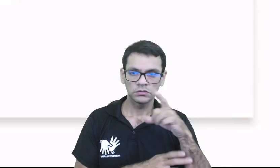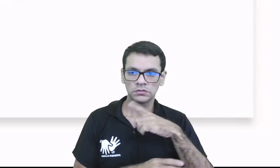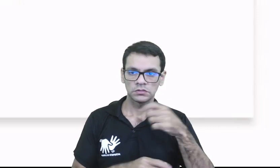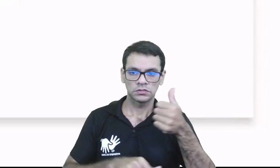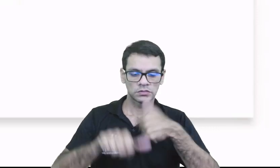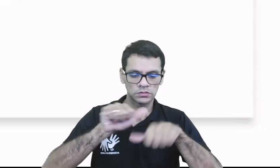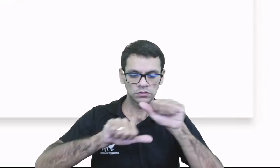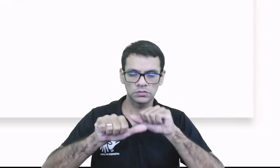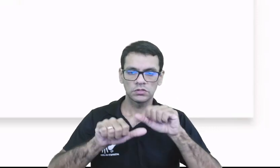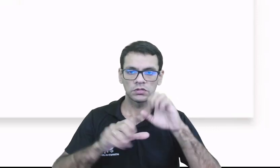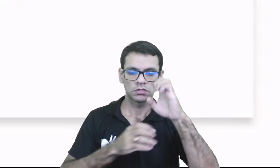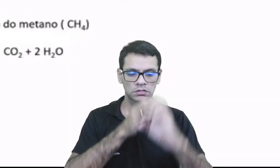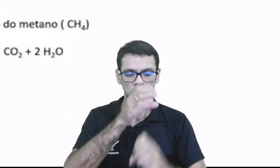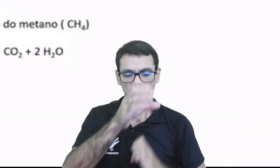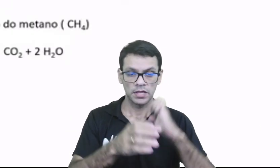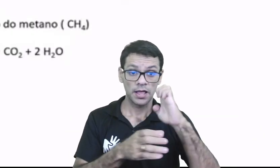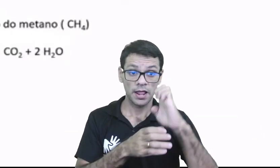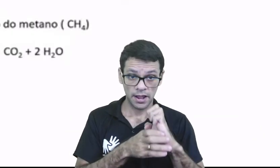elétrons.